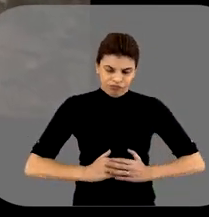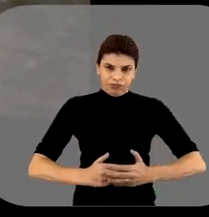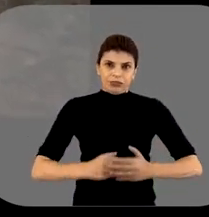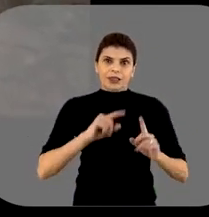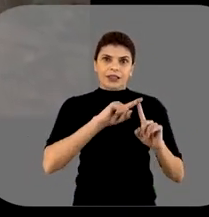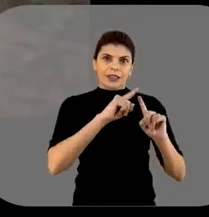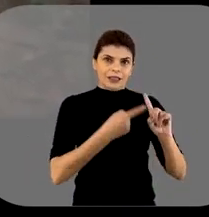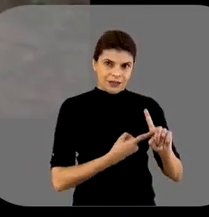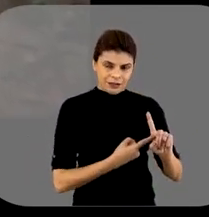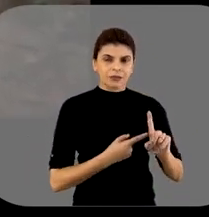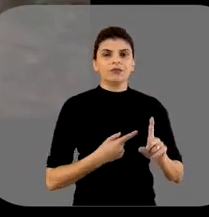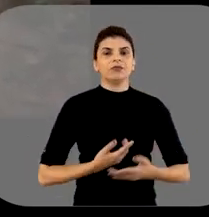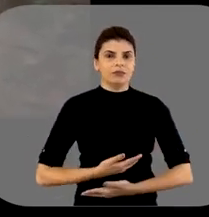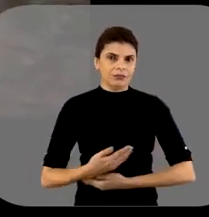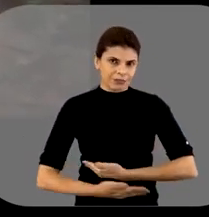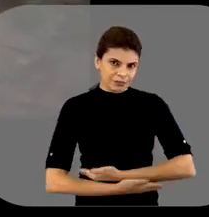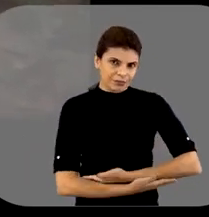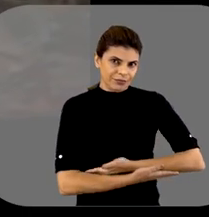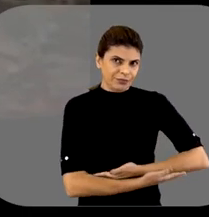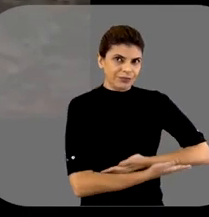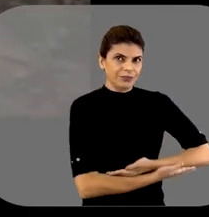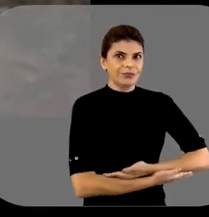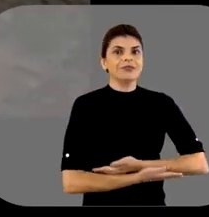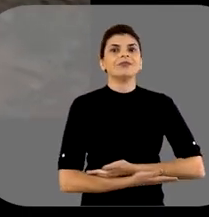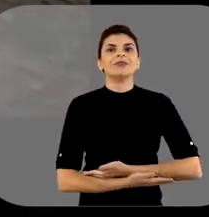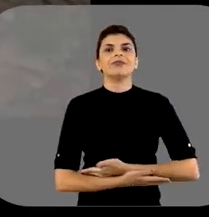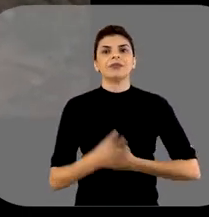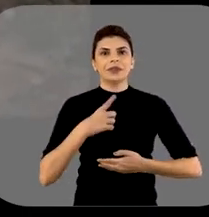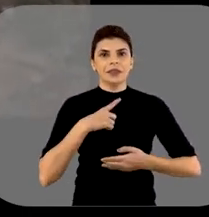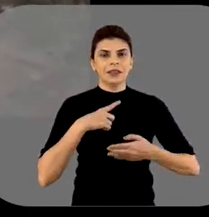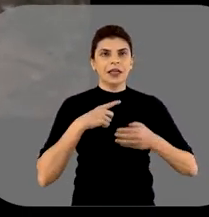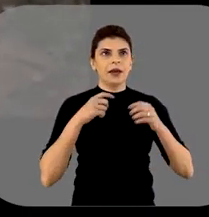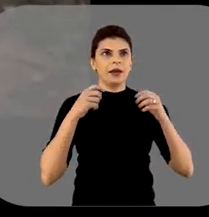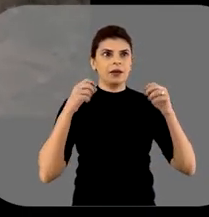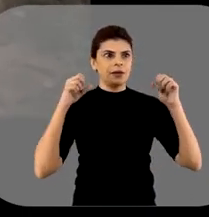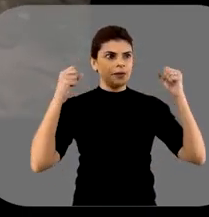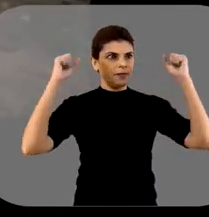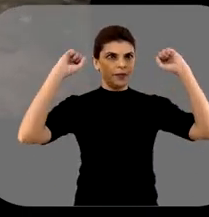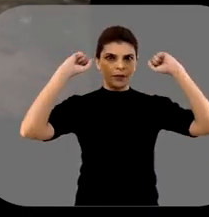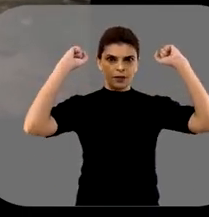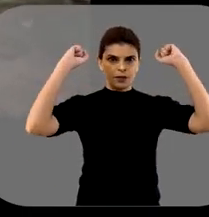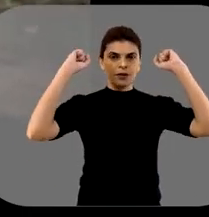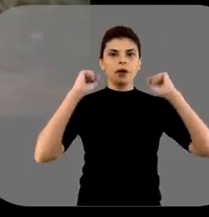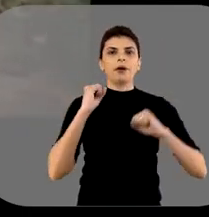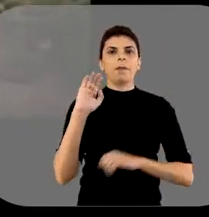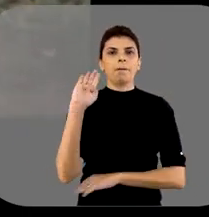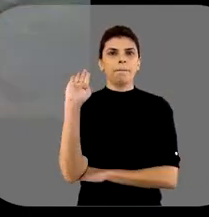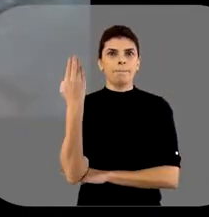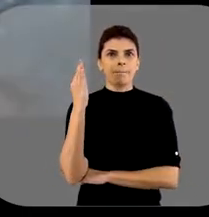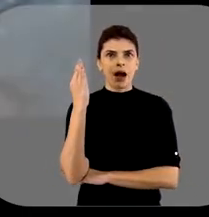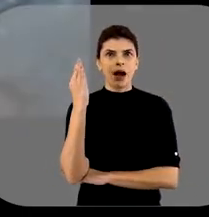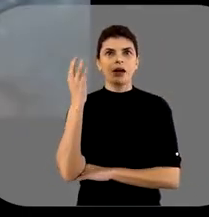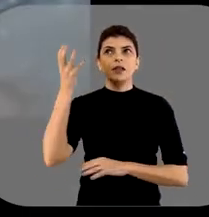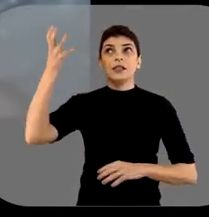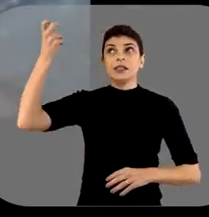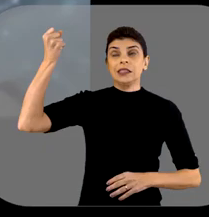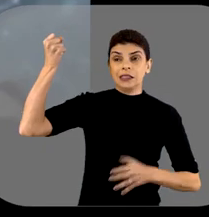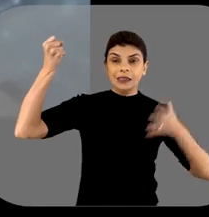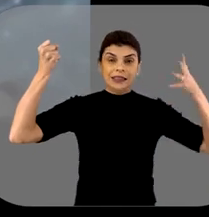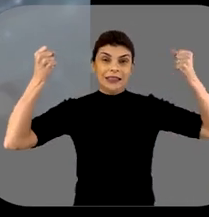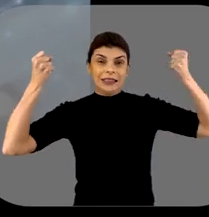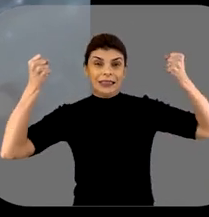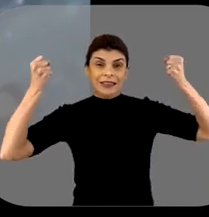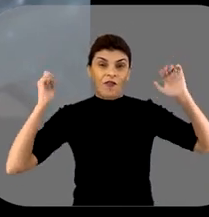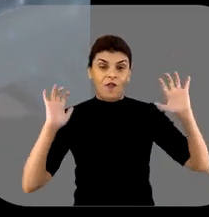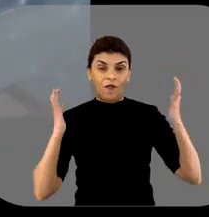Delas, de quem tá tendo neném. Tá fazendo neném. Aí elas amarram pau pra segurar, fazer força, né?